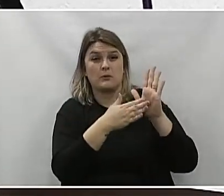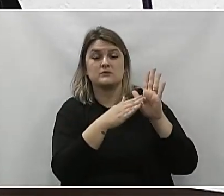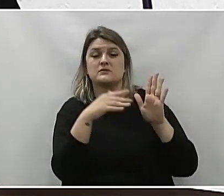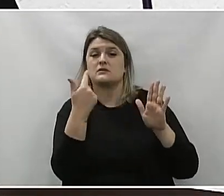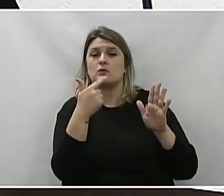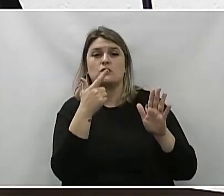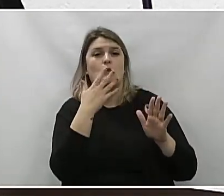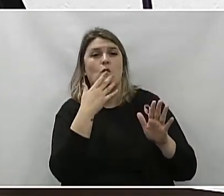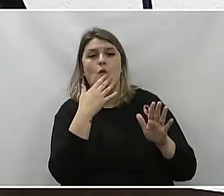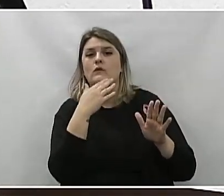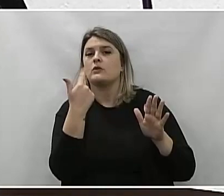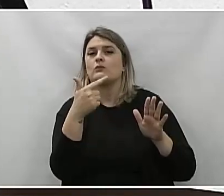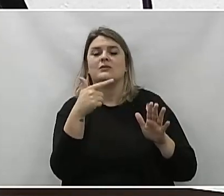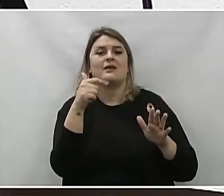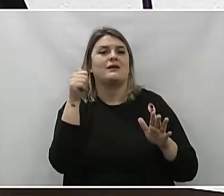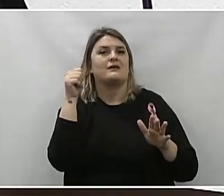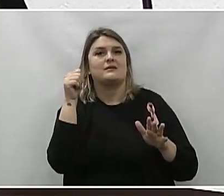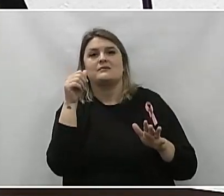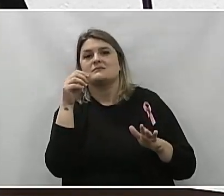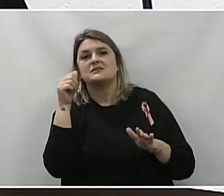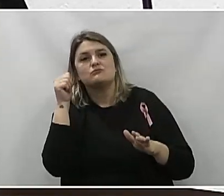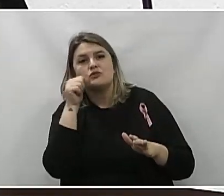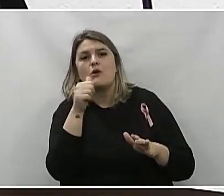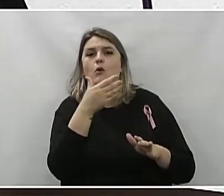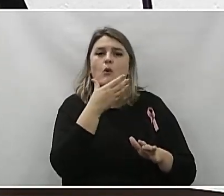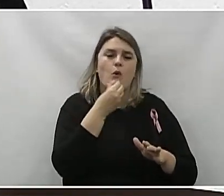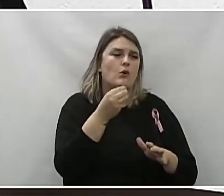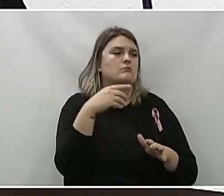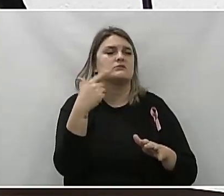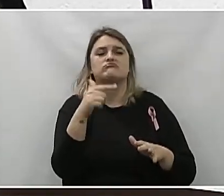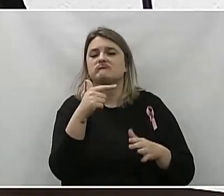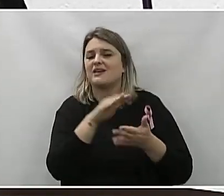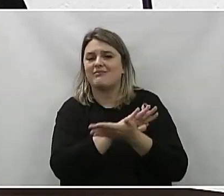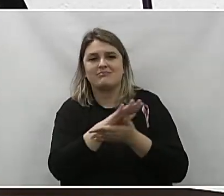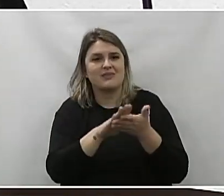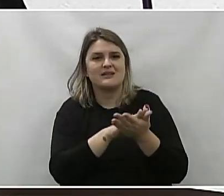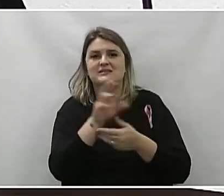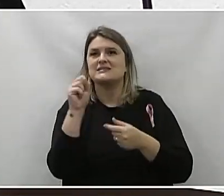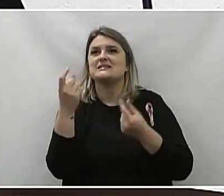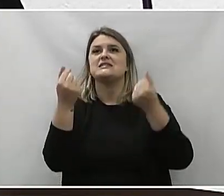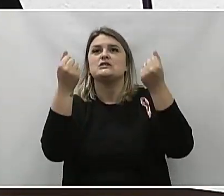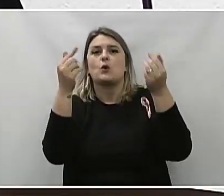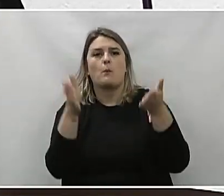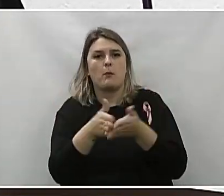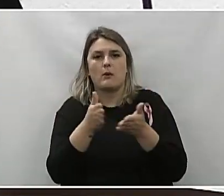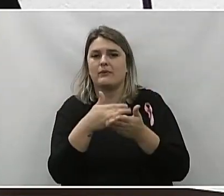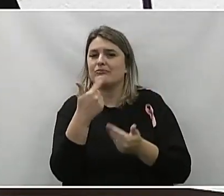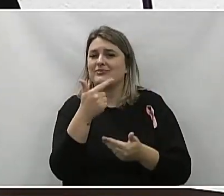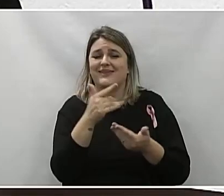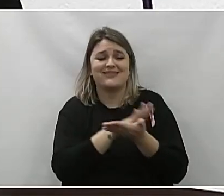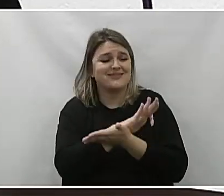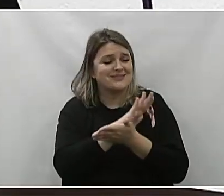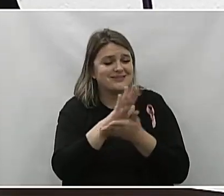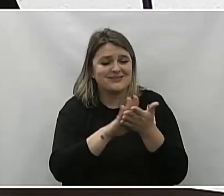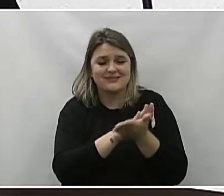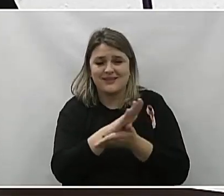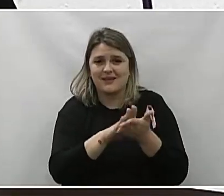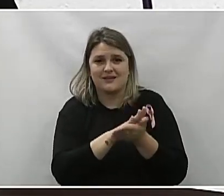tem cor não tem sexo não tem rico ou pobre não tem nada